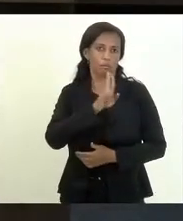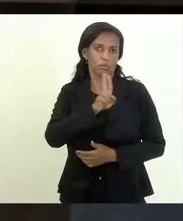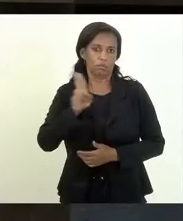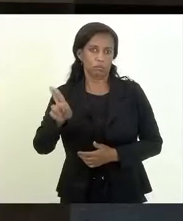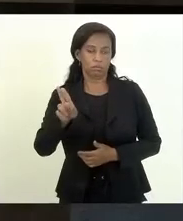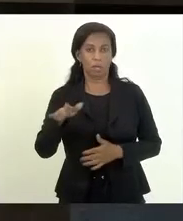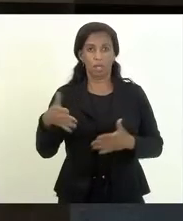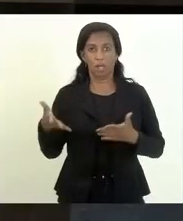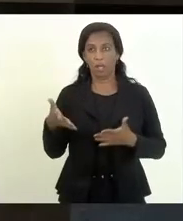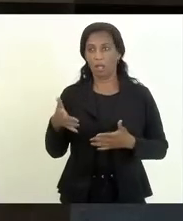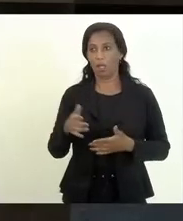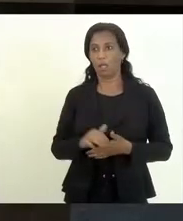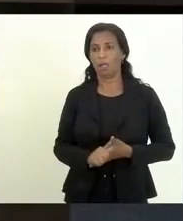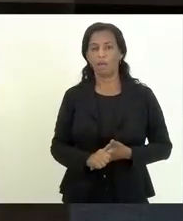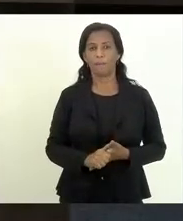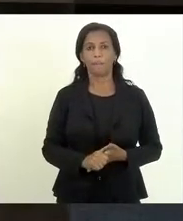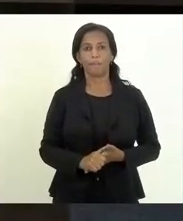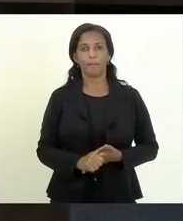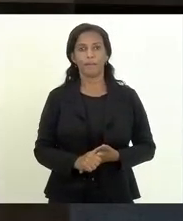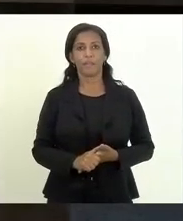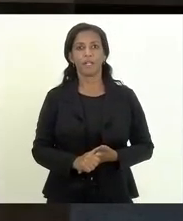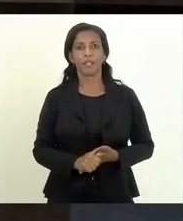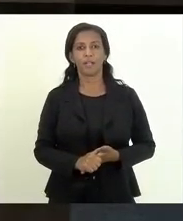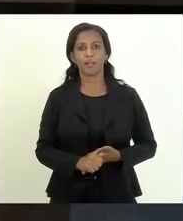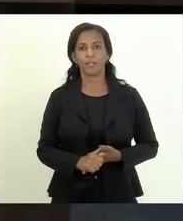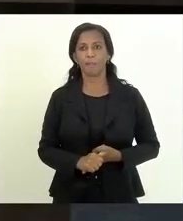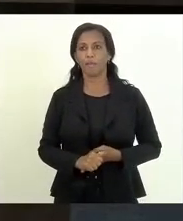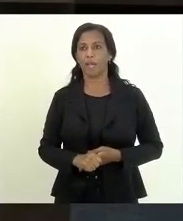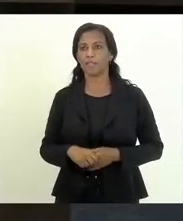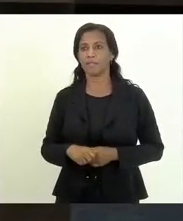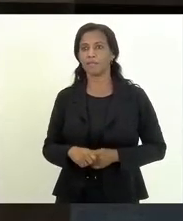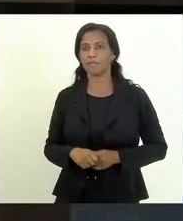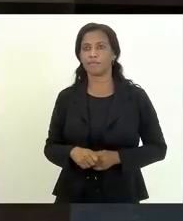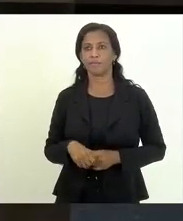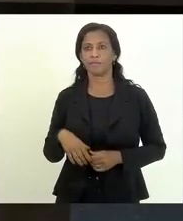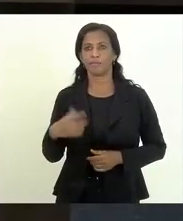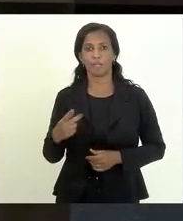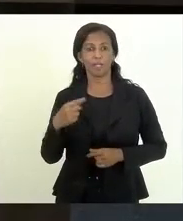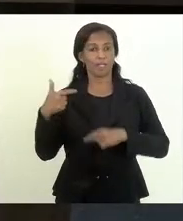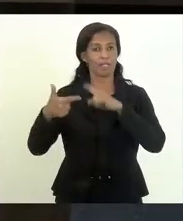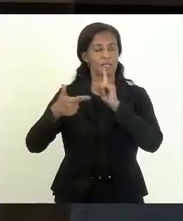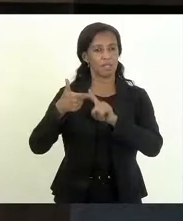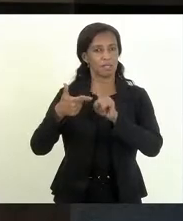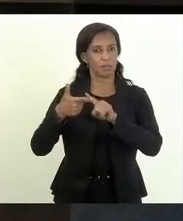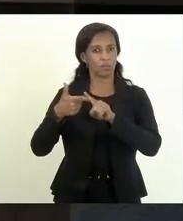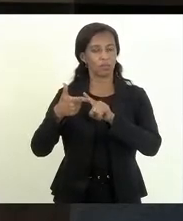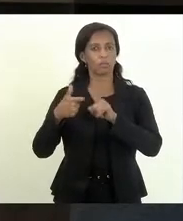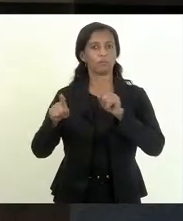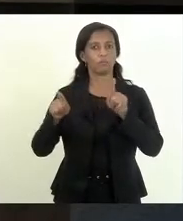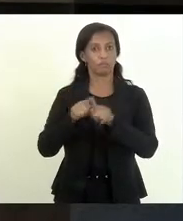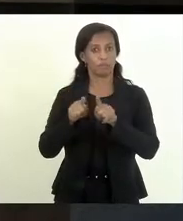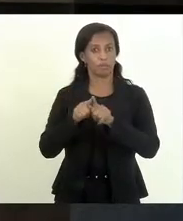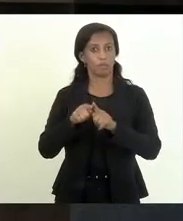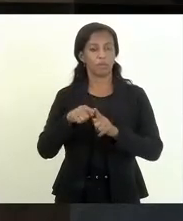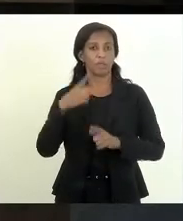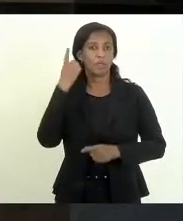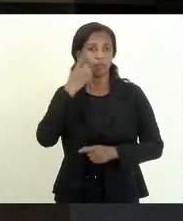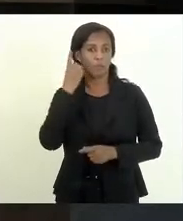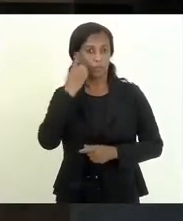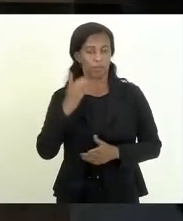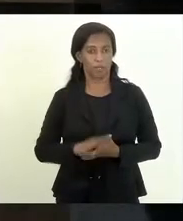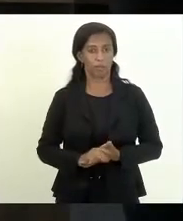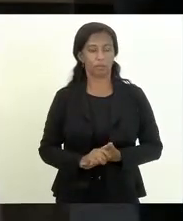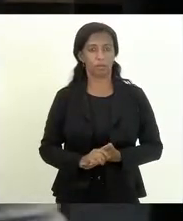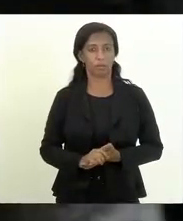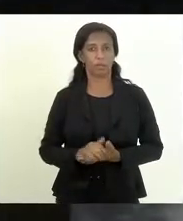uma lacuna que precisa ser corrigida e a Assembleia Legislativa faz essa provocação. Em segundo lugar, deputado Márcio Gualberto, é